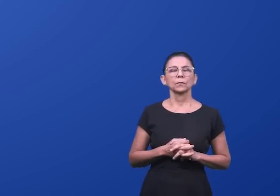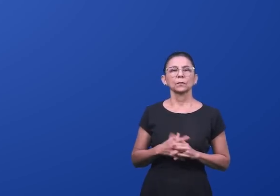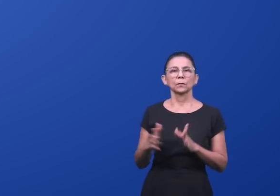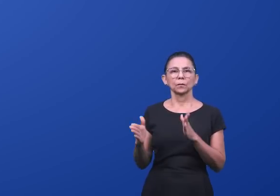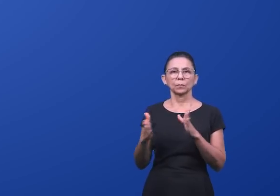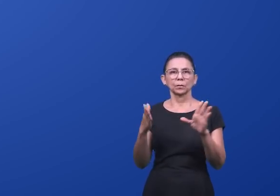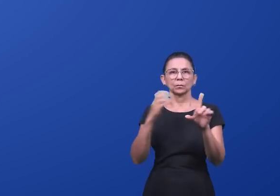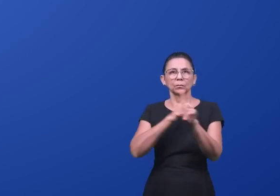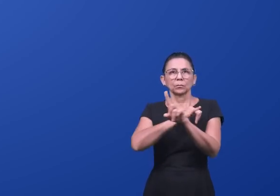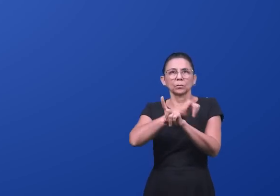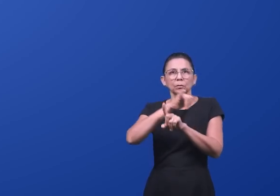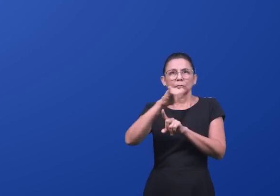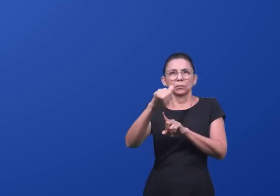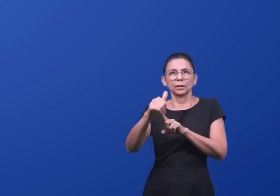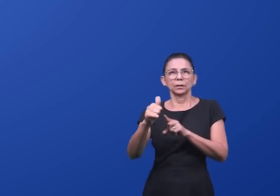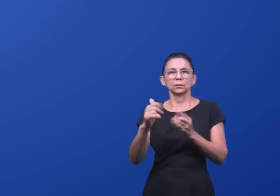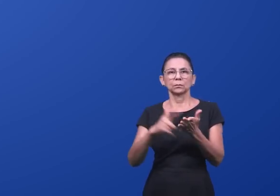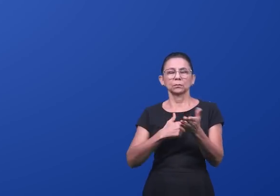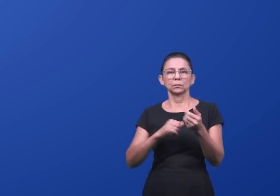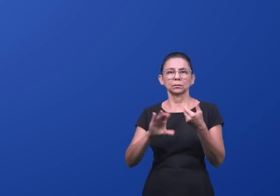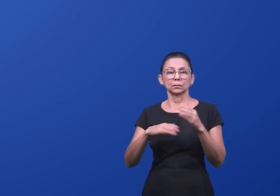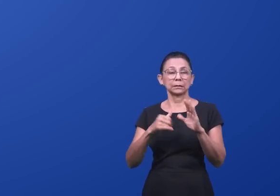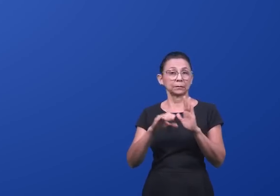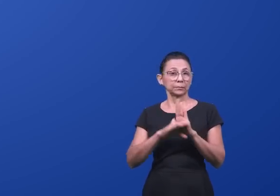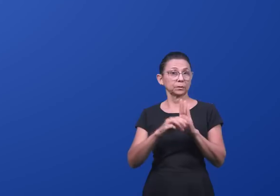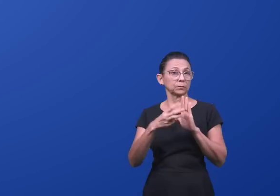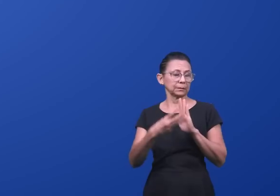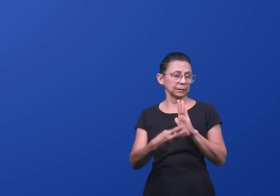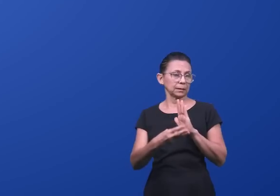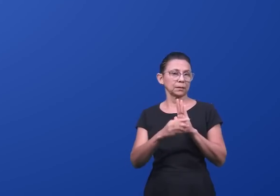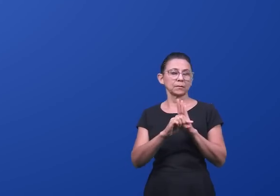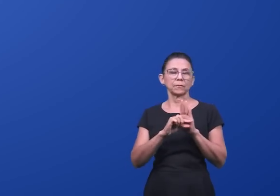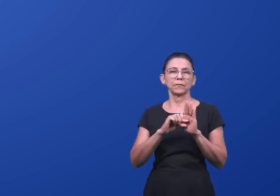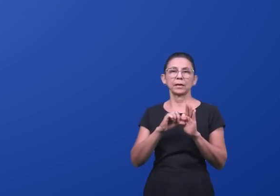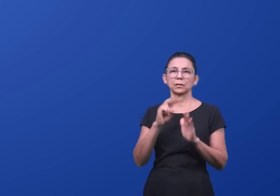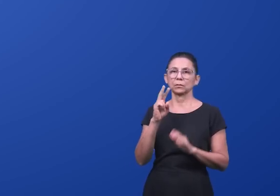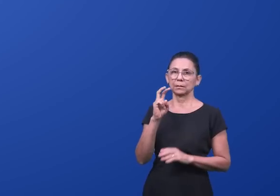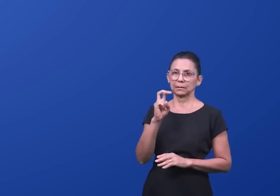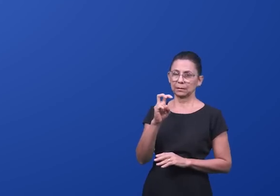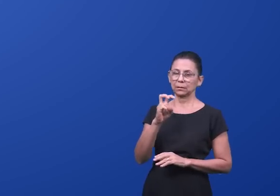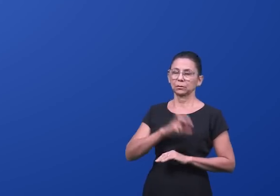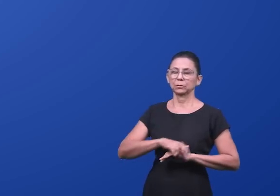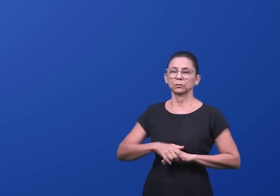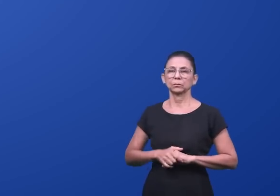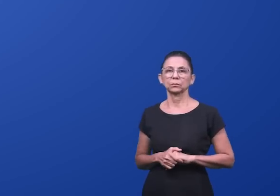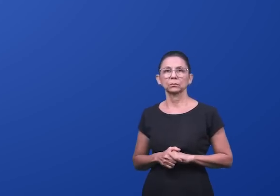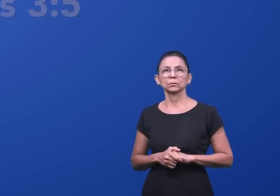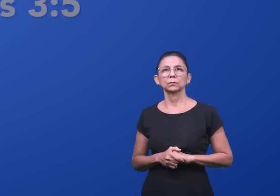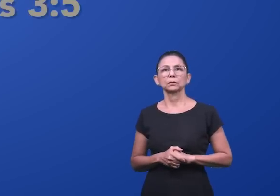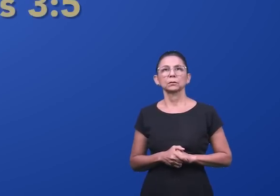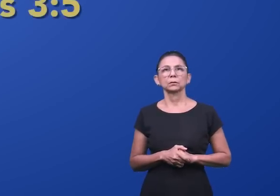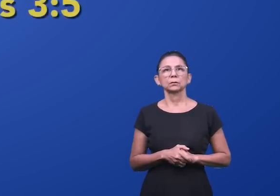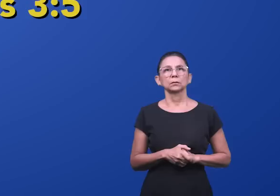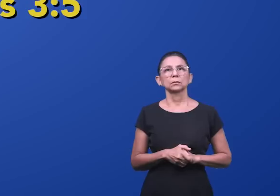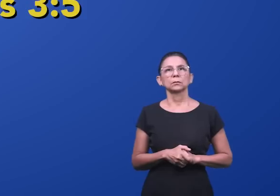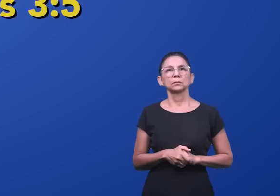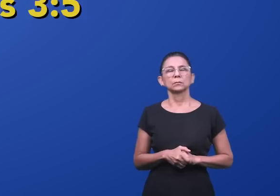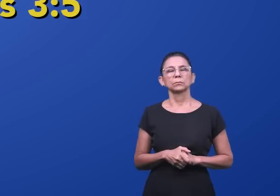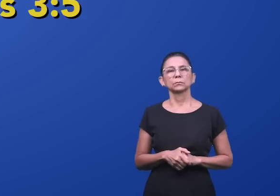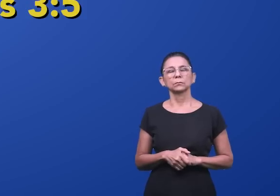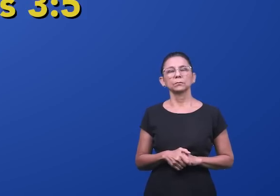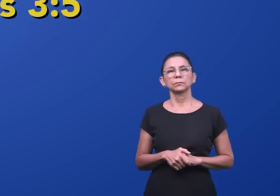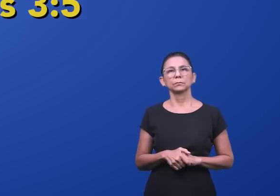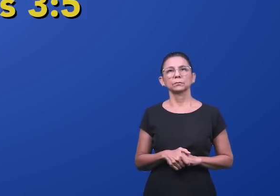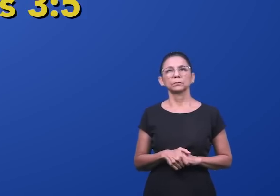perceber no livro de Cantares, capítulo 3, verso 5, na parte